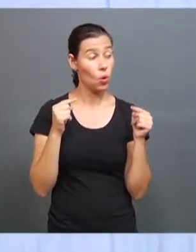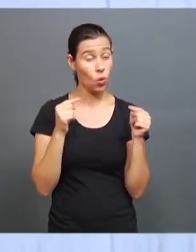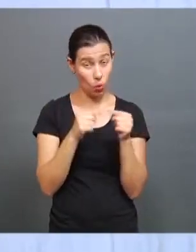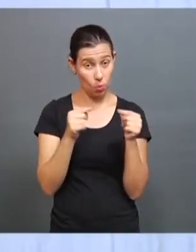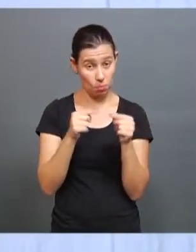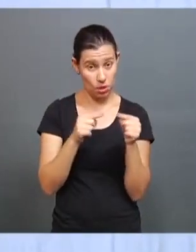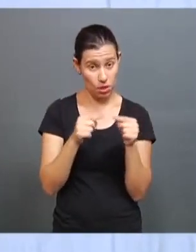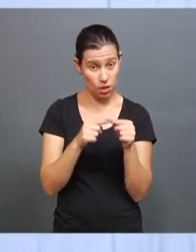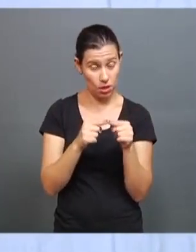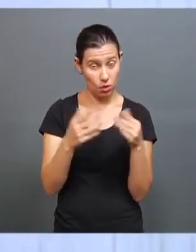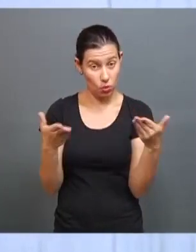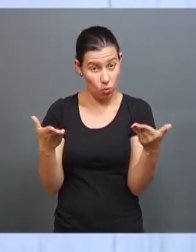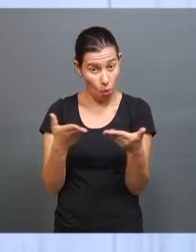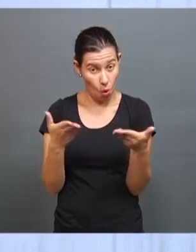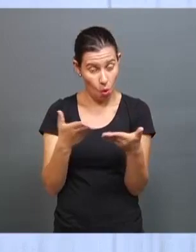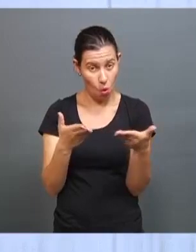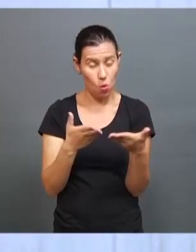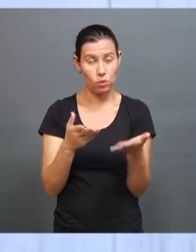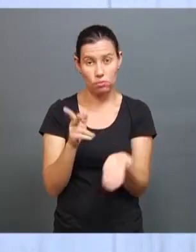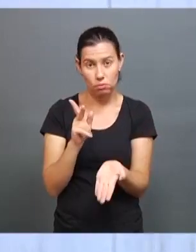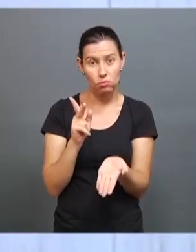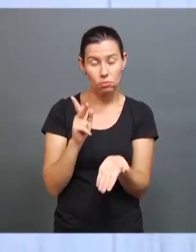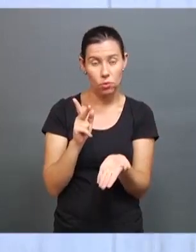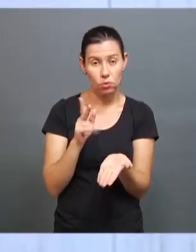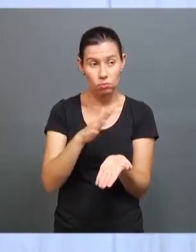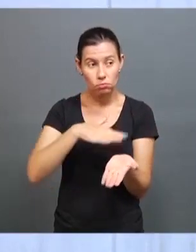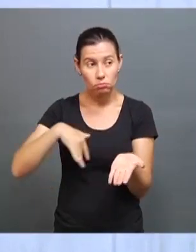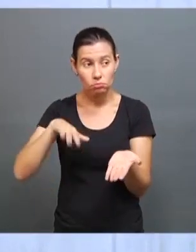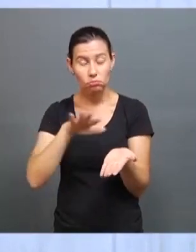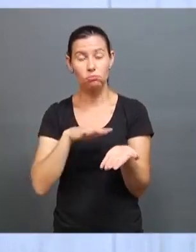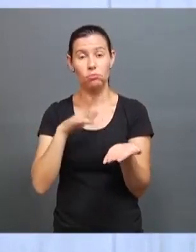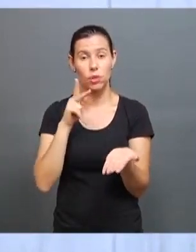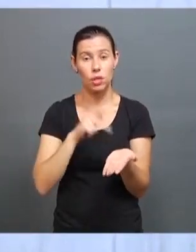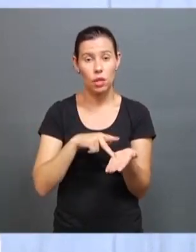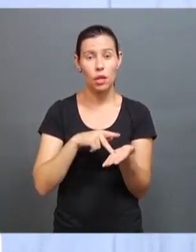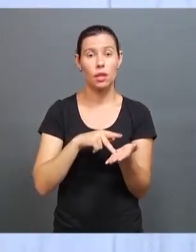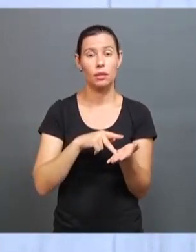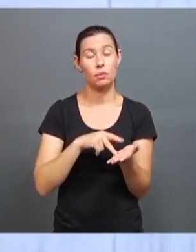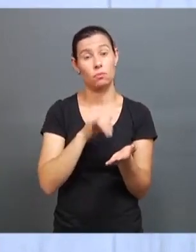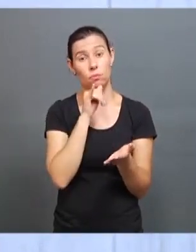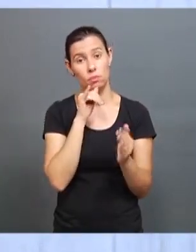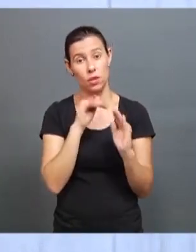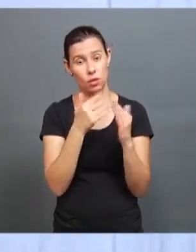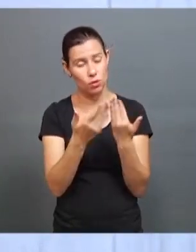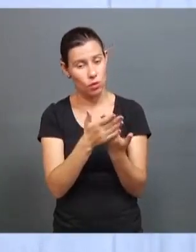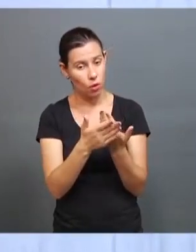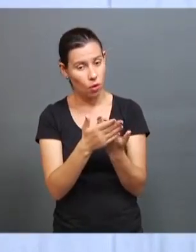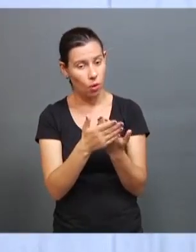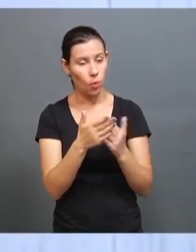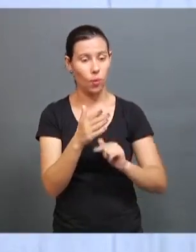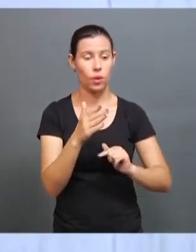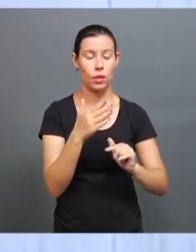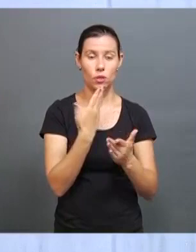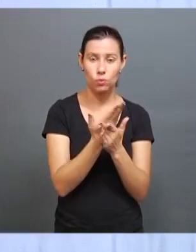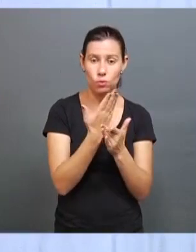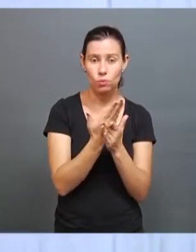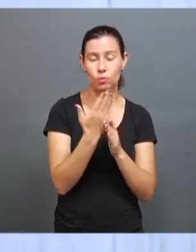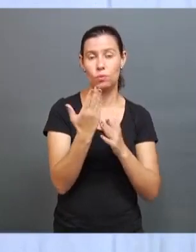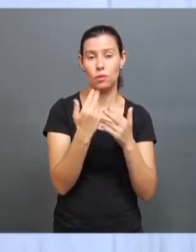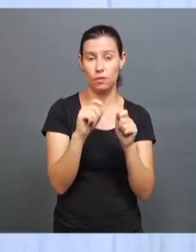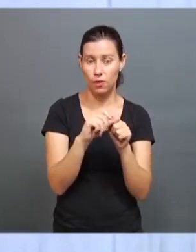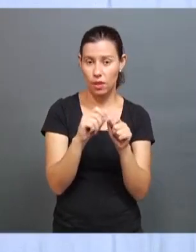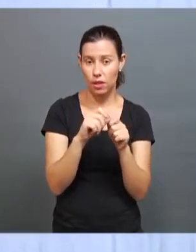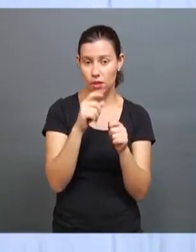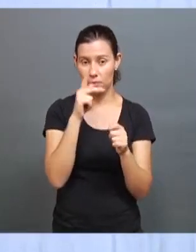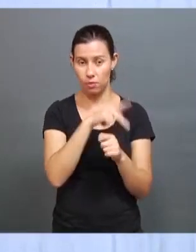numa realidade em que ele tá bacana a escola, tá fazendo as atividades, né? Mas, assim, com certeza, a publicidade, ela está